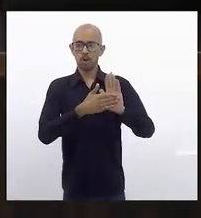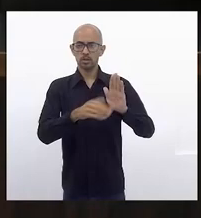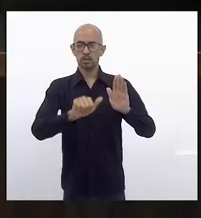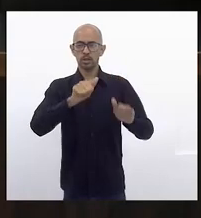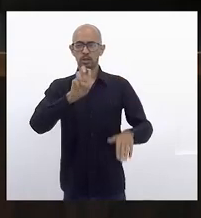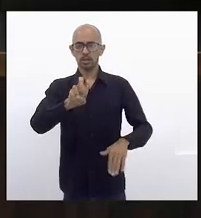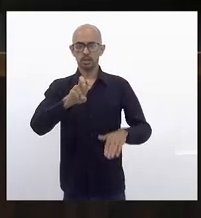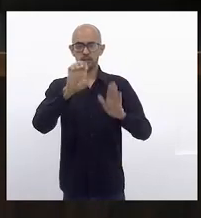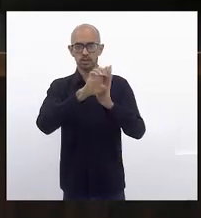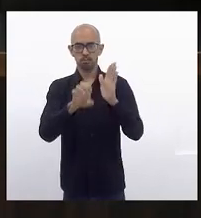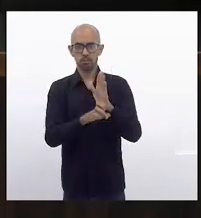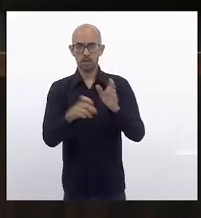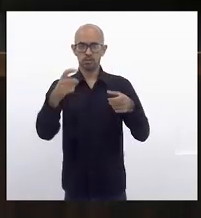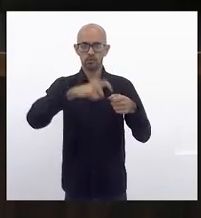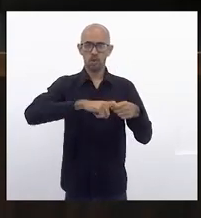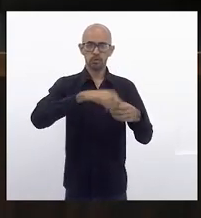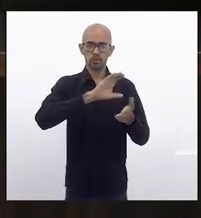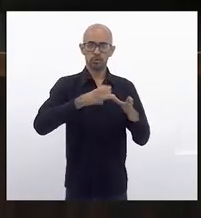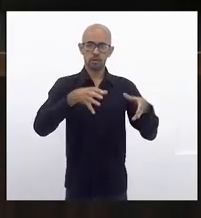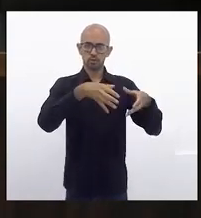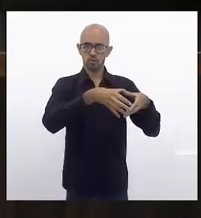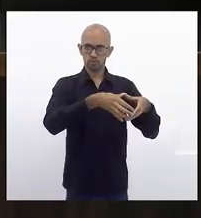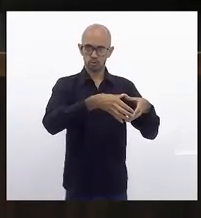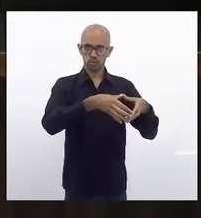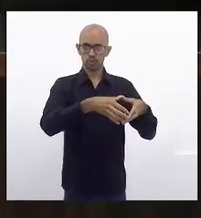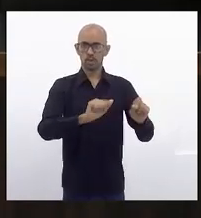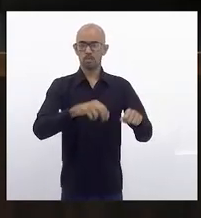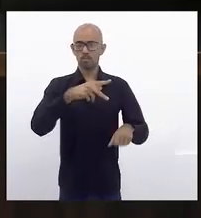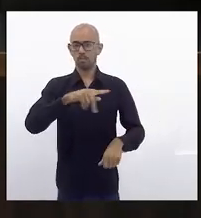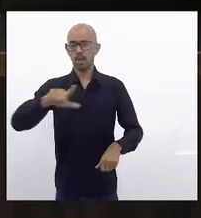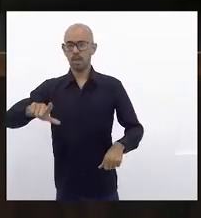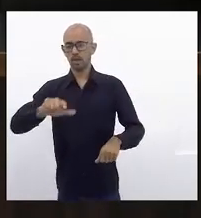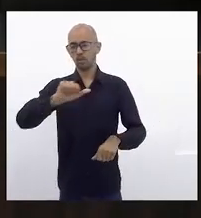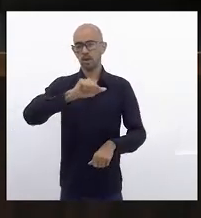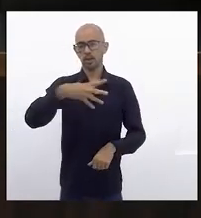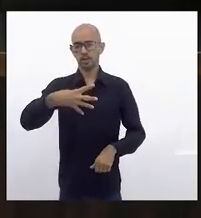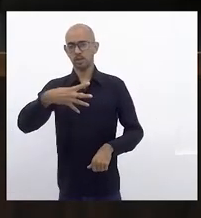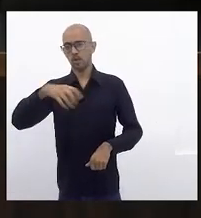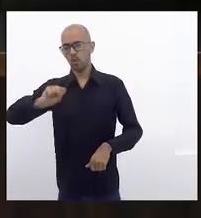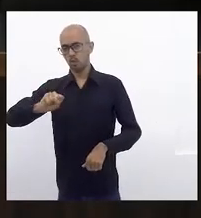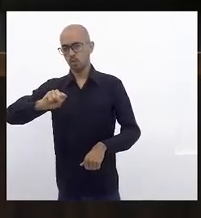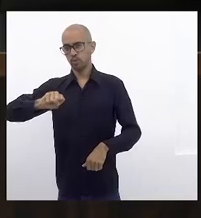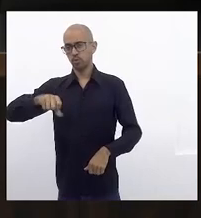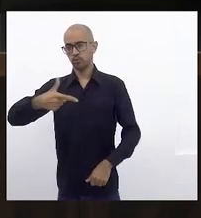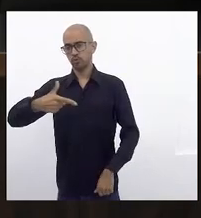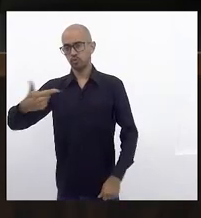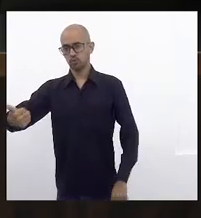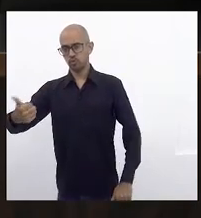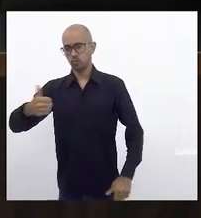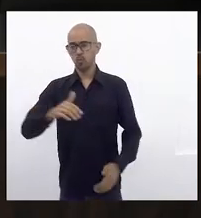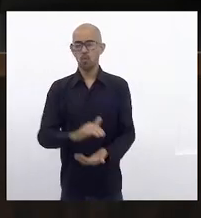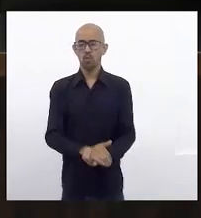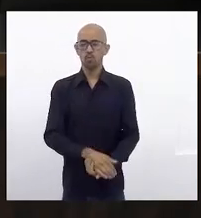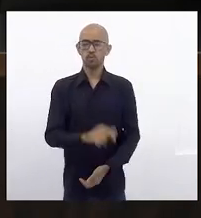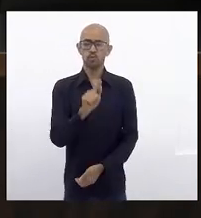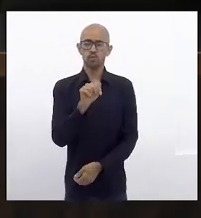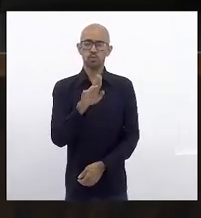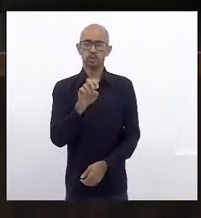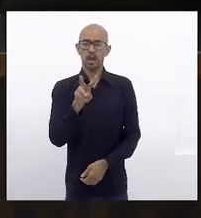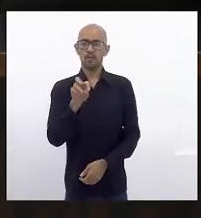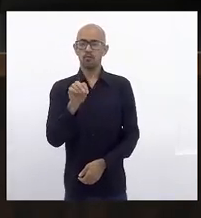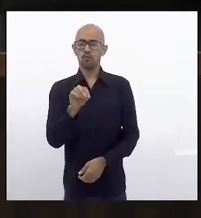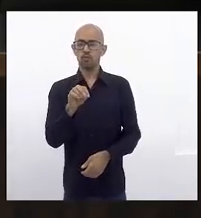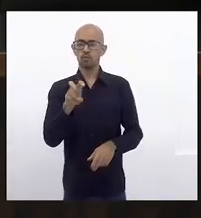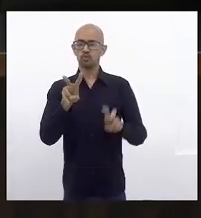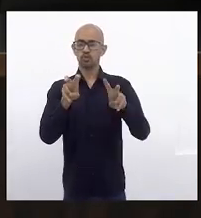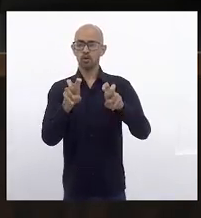15 emendas e retorna às comissões. Projeto de Lei 4894 de 21, de autoria do deputado Gustavo Schmidt. Dispõe sobre o